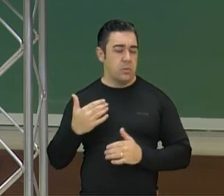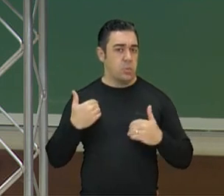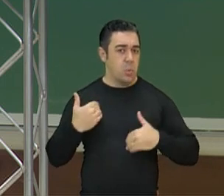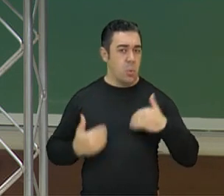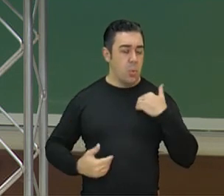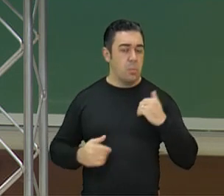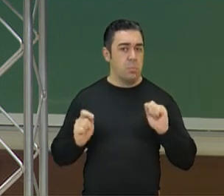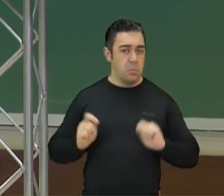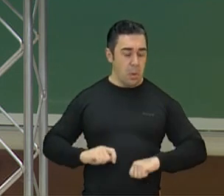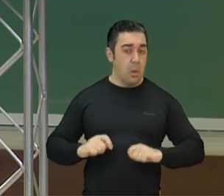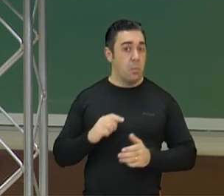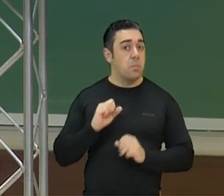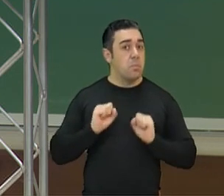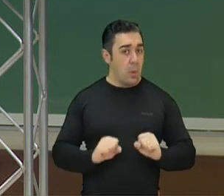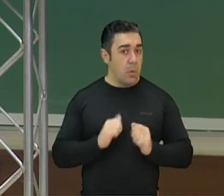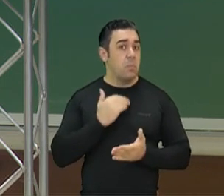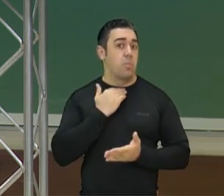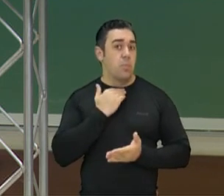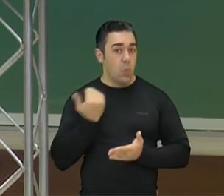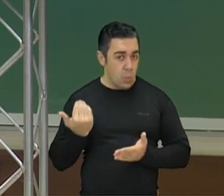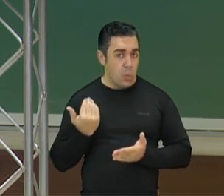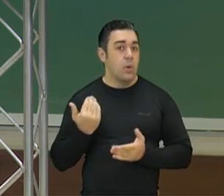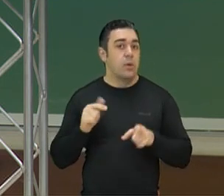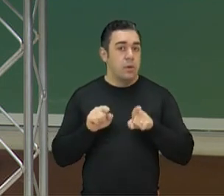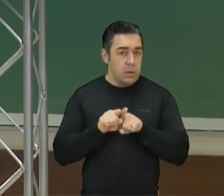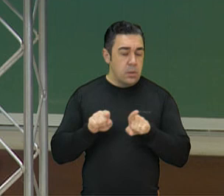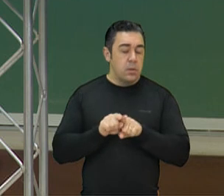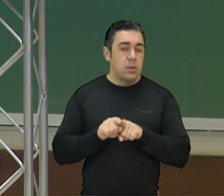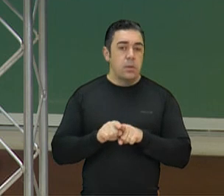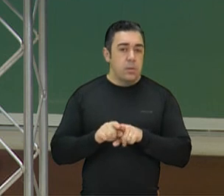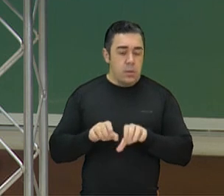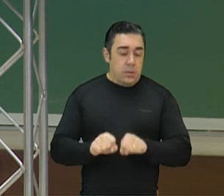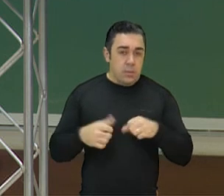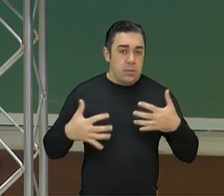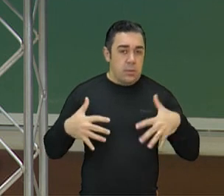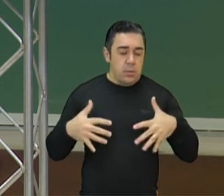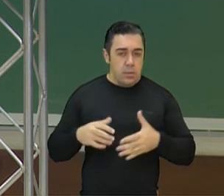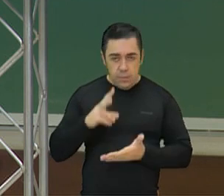chegar até consequências, até a morte, né? Queimaduras fortes.